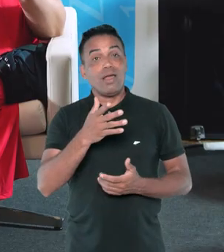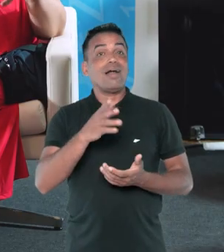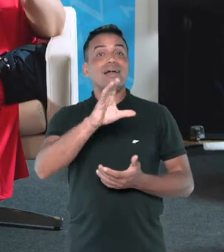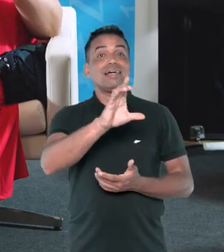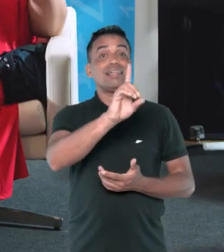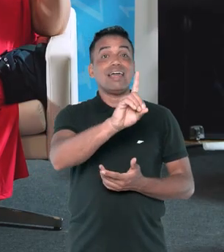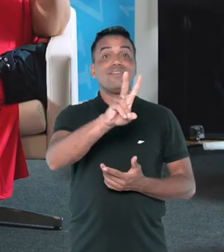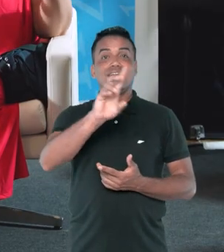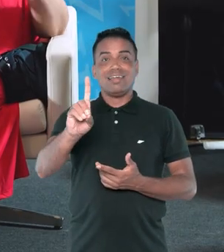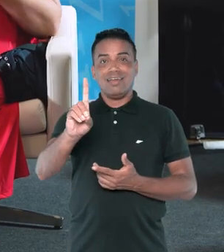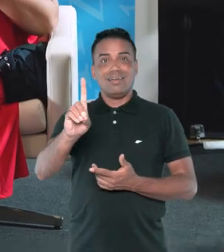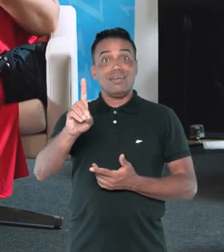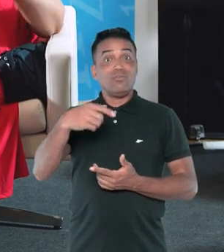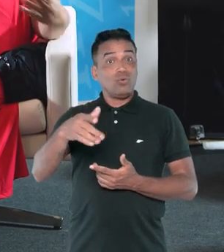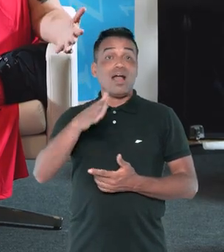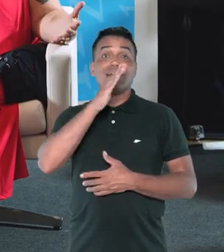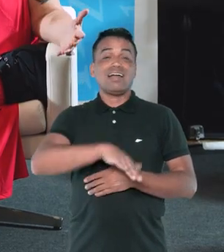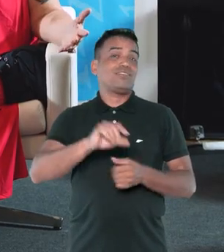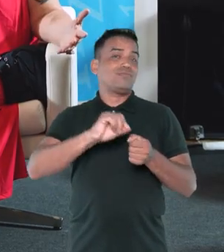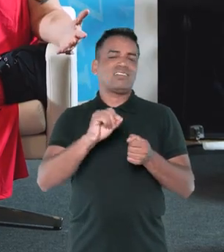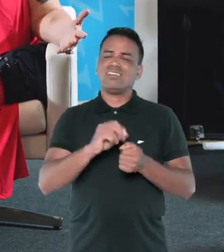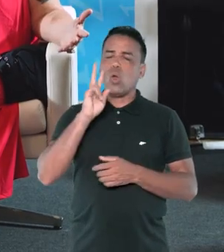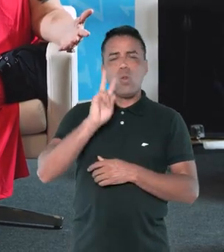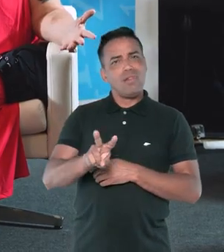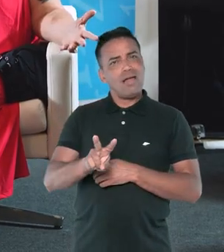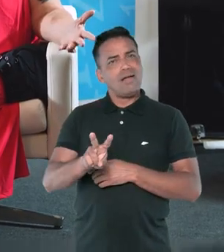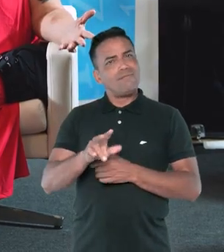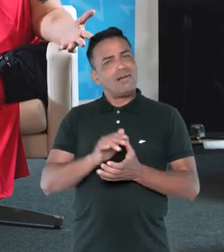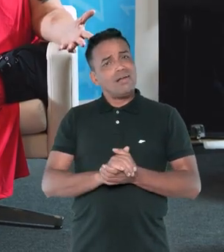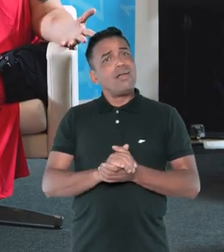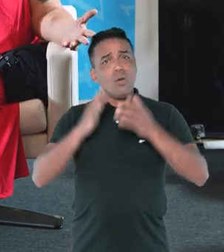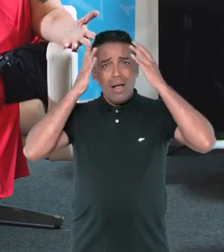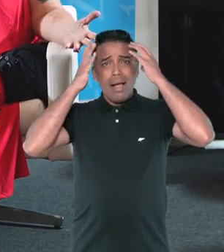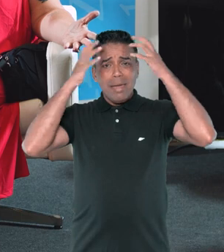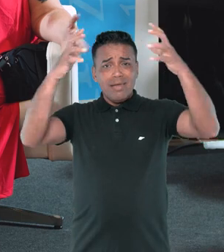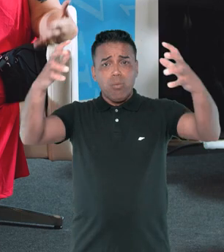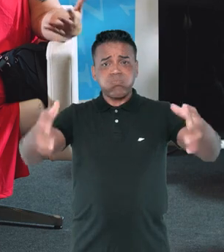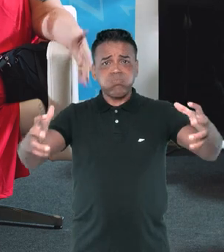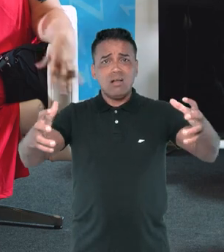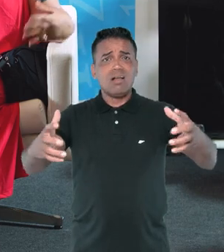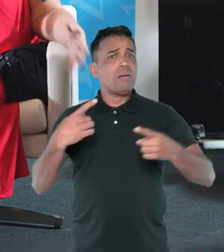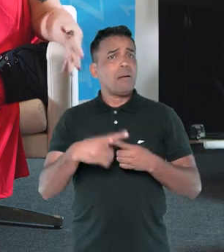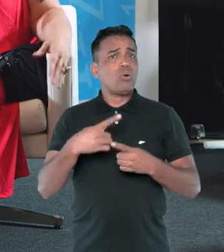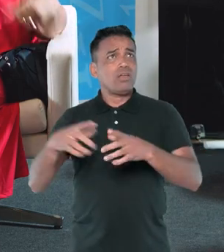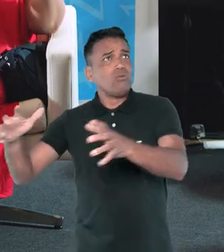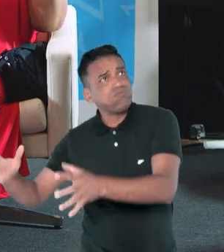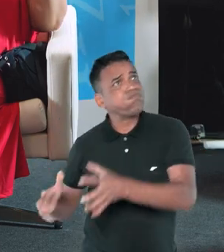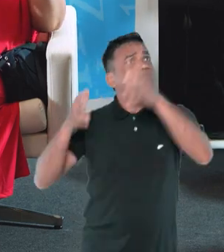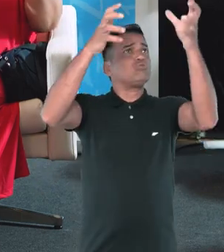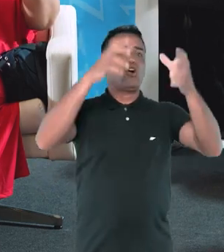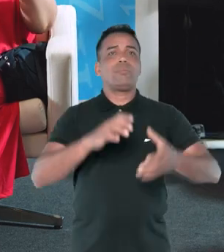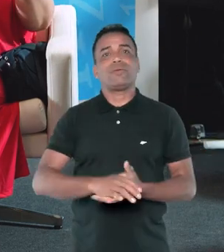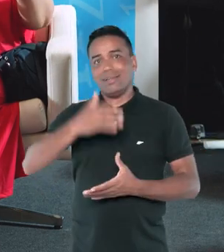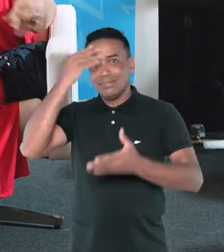DVD, aí passei a tarde fazendo isso, aí ele olhava assim, ele dizia, é uma cabeça. Aí perguntou de novo, mas por que não sobe? Porque ele